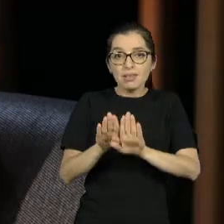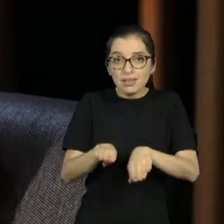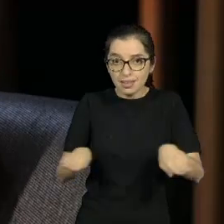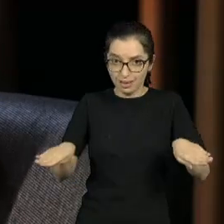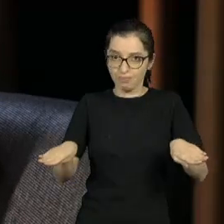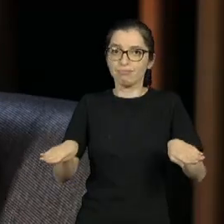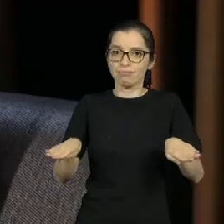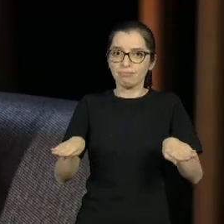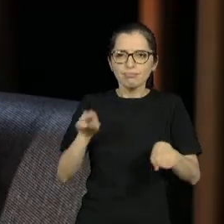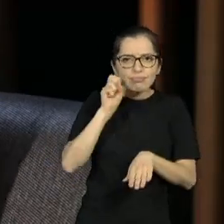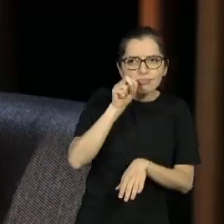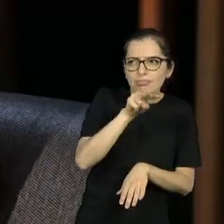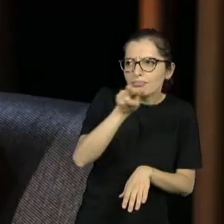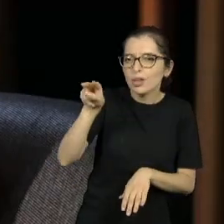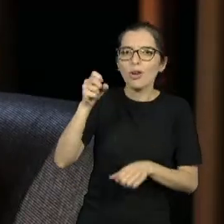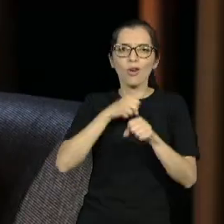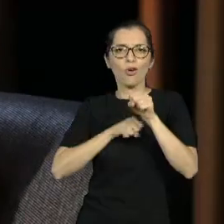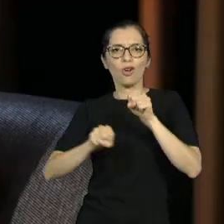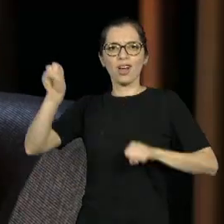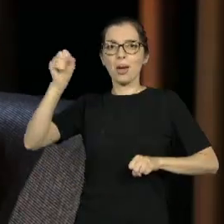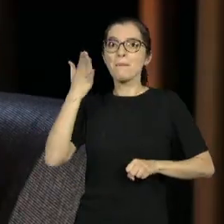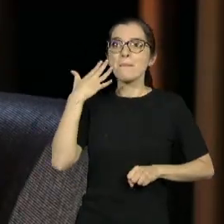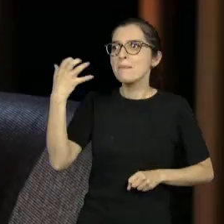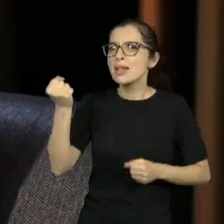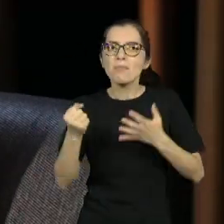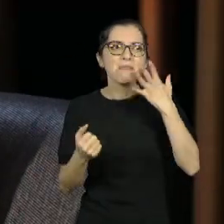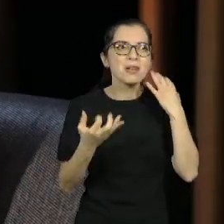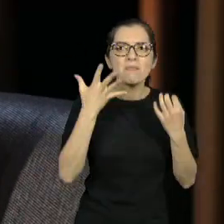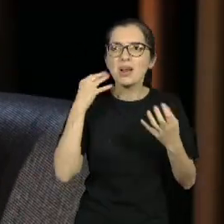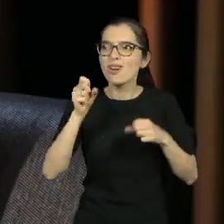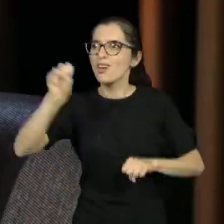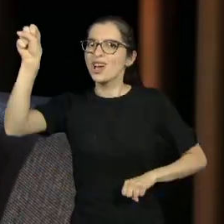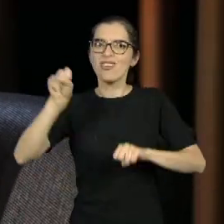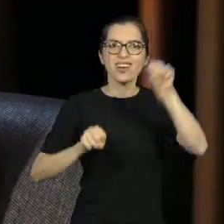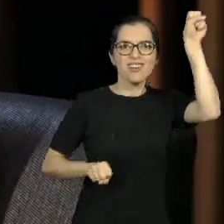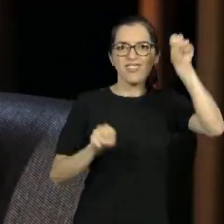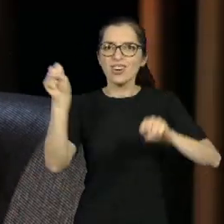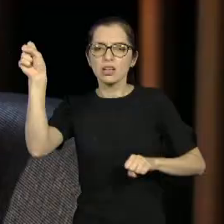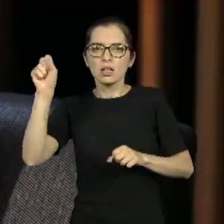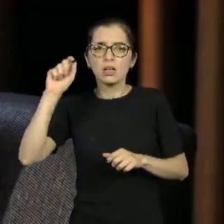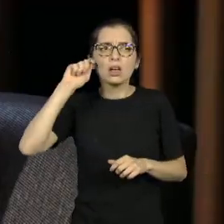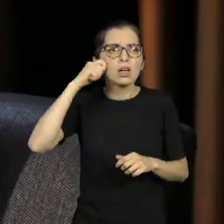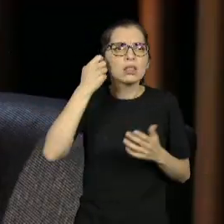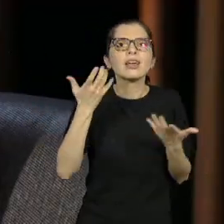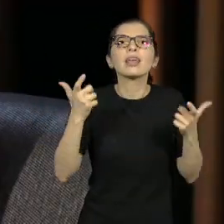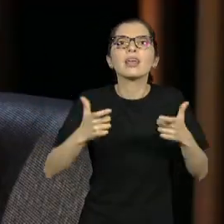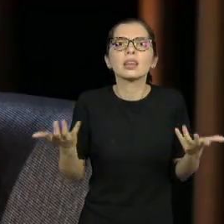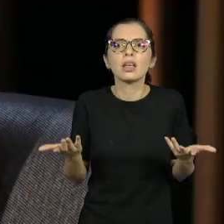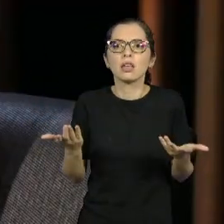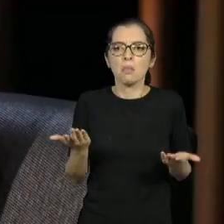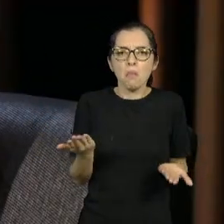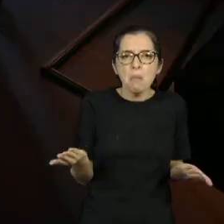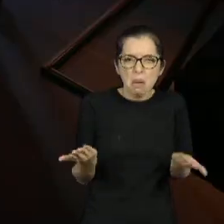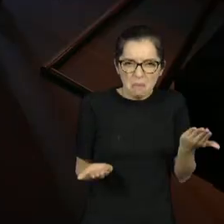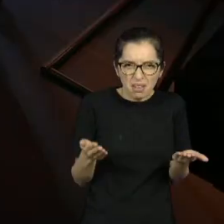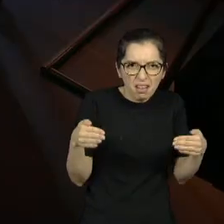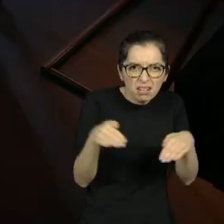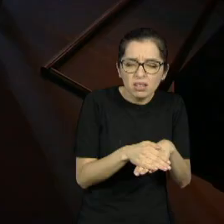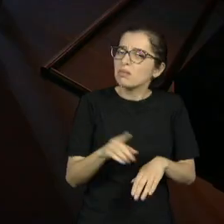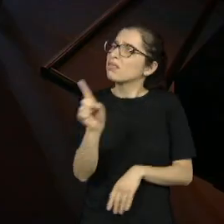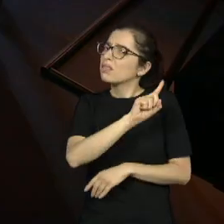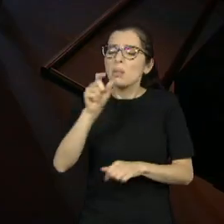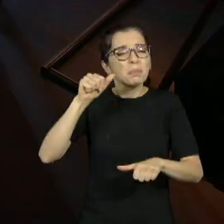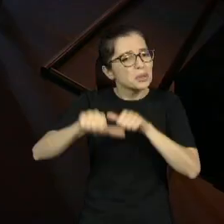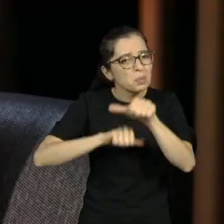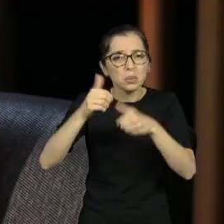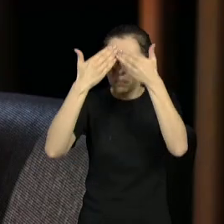heróis são brancos quando a população negra quando aparece ela imposições serviçais não a gente precisa mudar essa história que